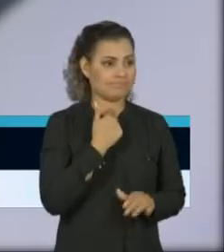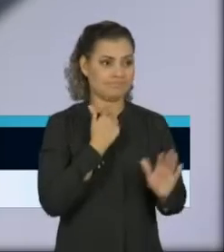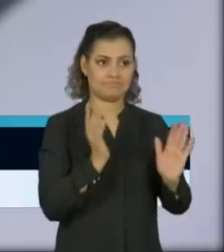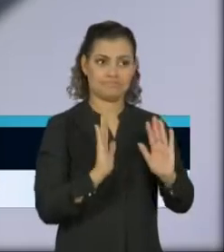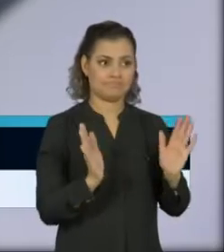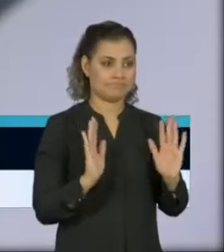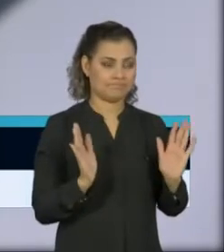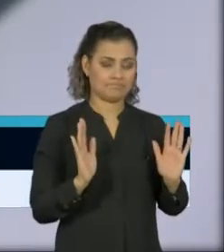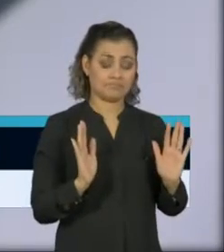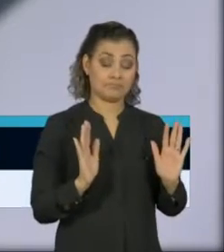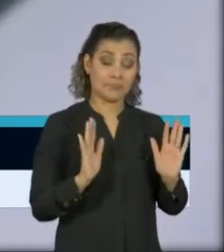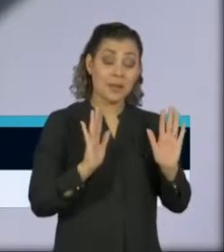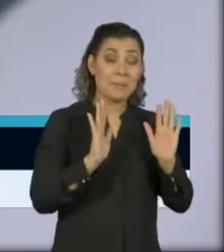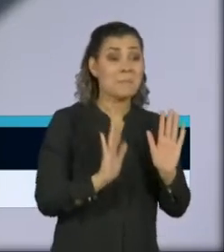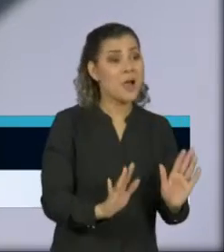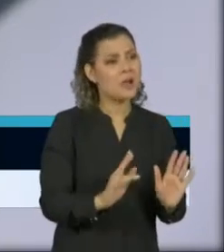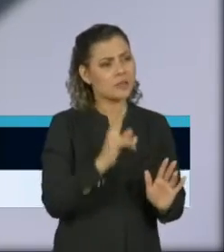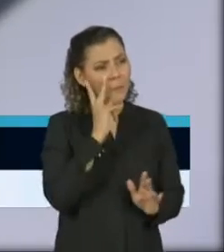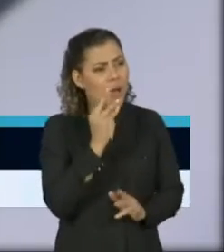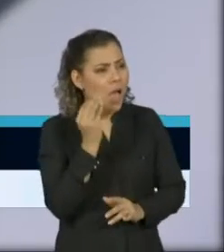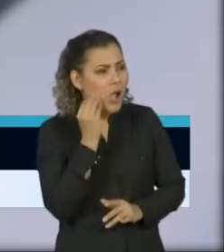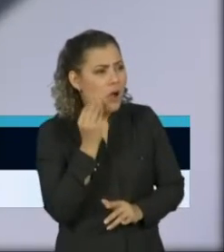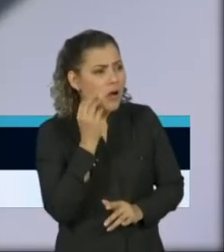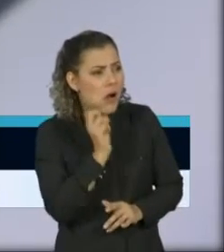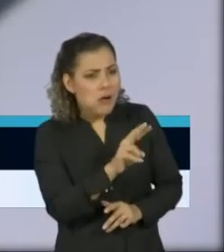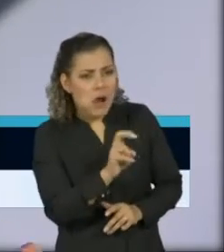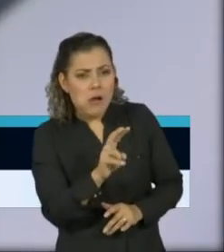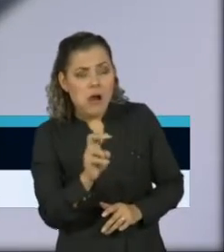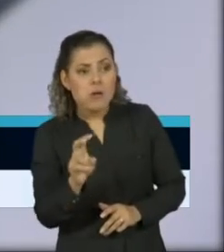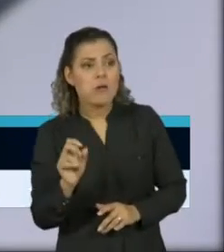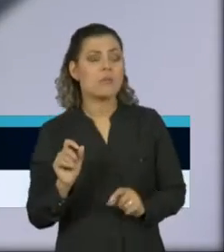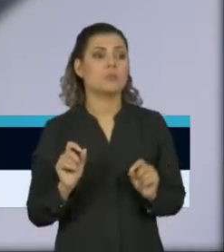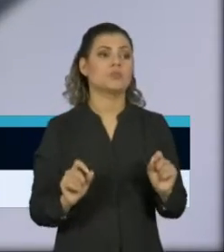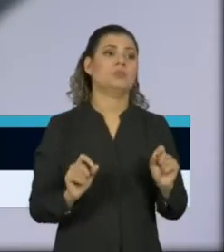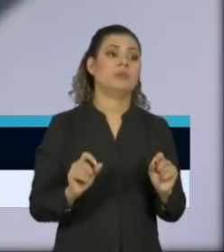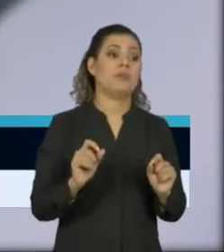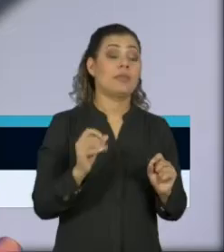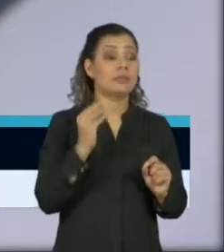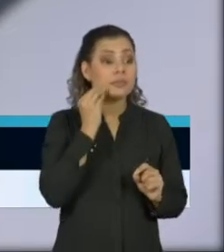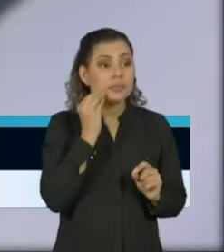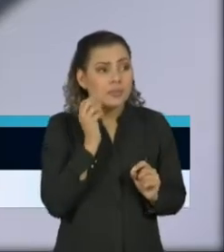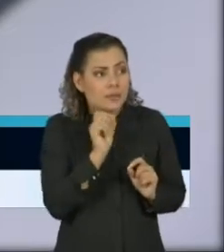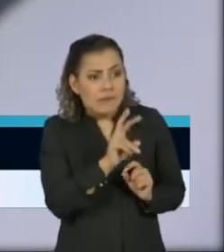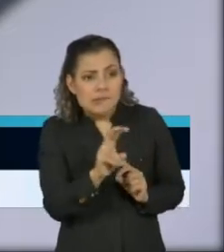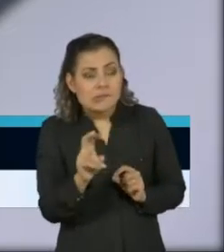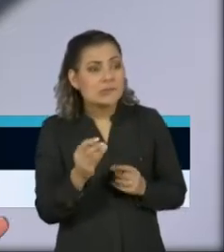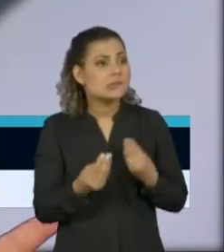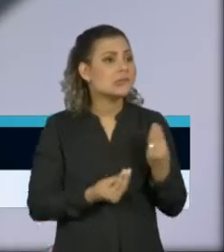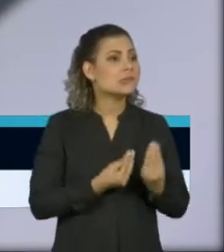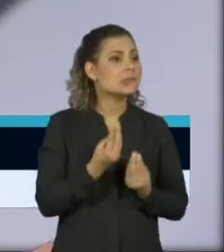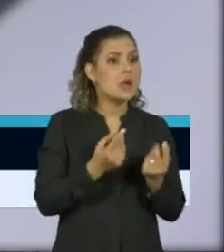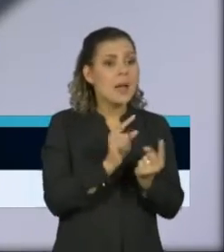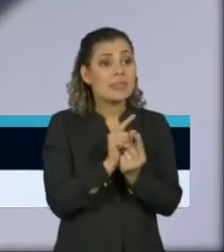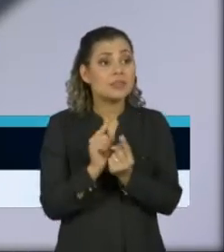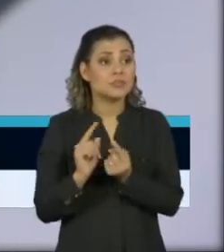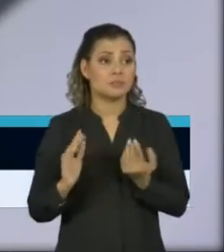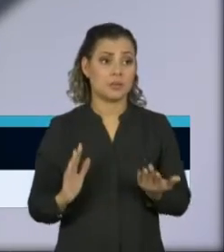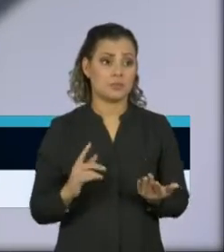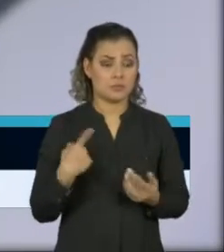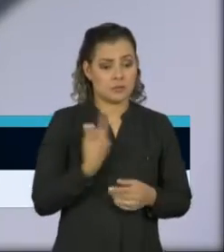fazer o que está sendo testado nesse momento é a nossa capacidade de atendimento é nesse momento e